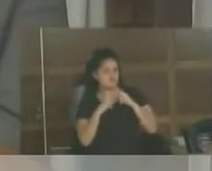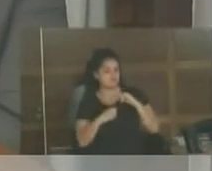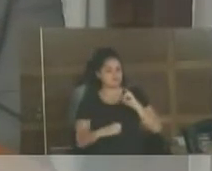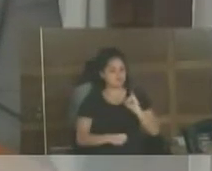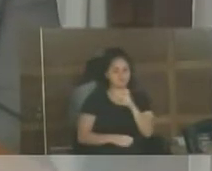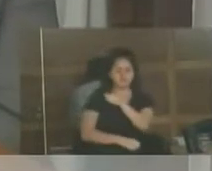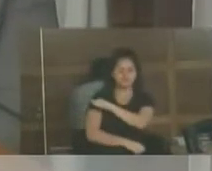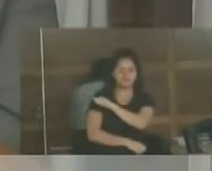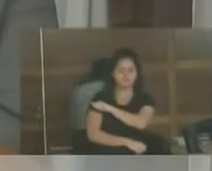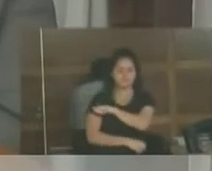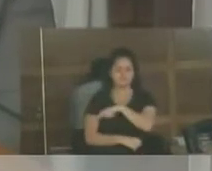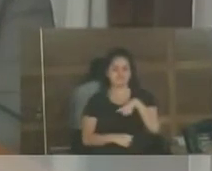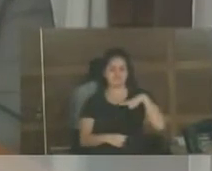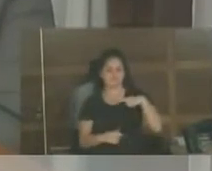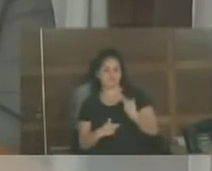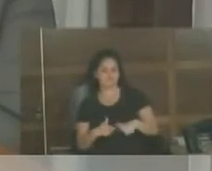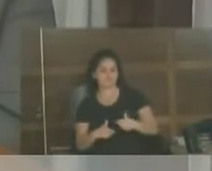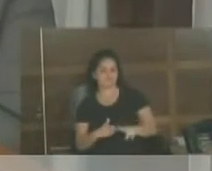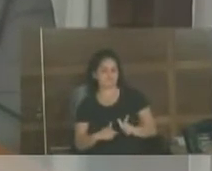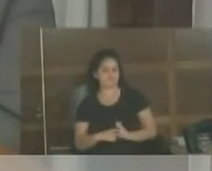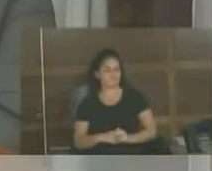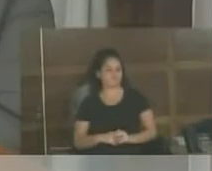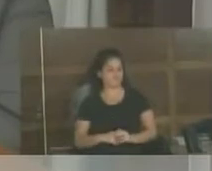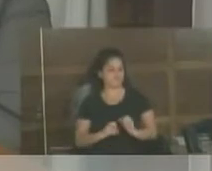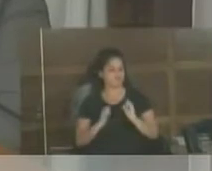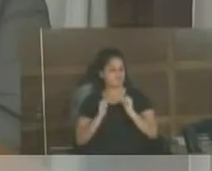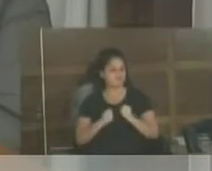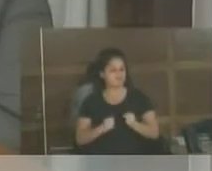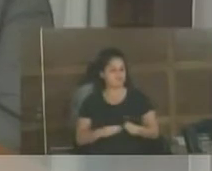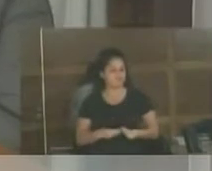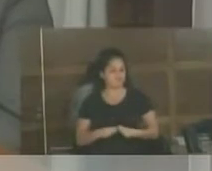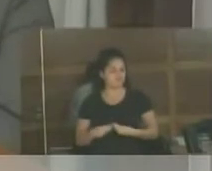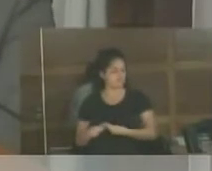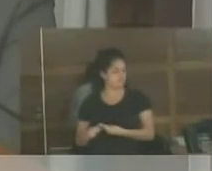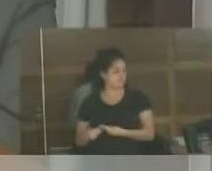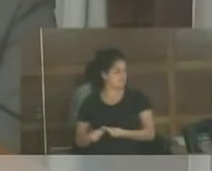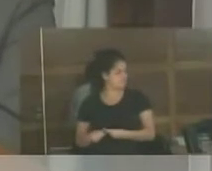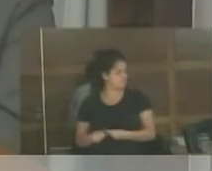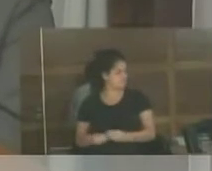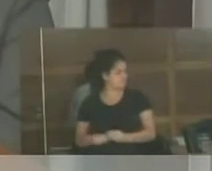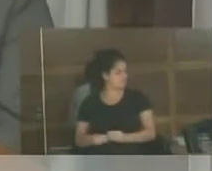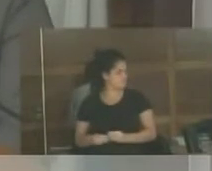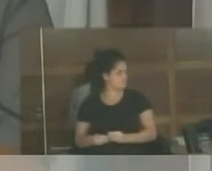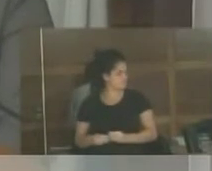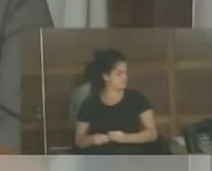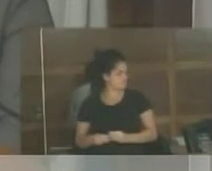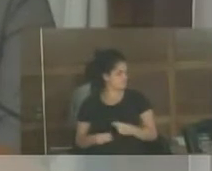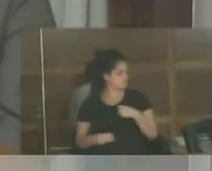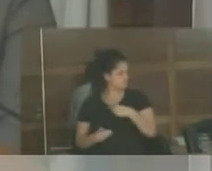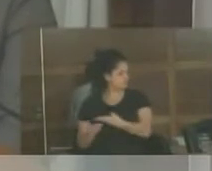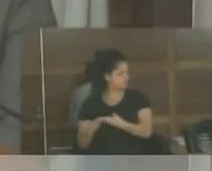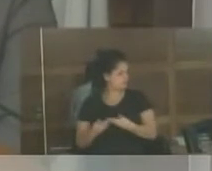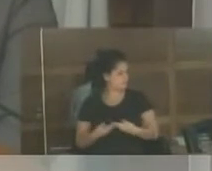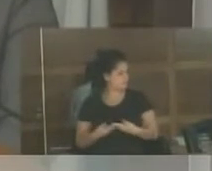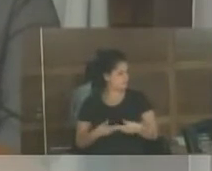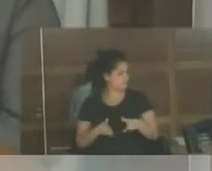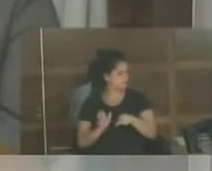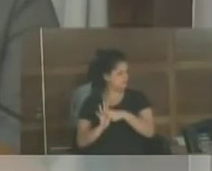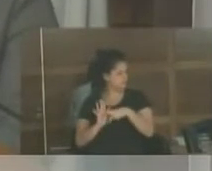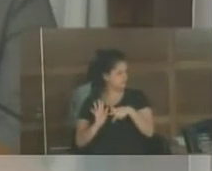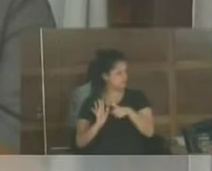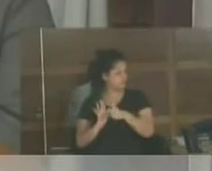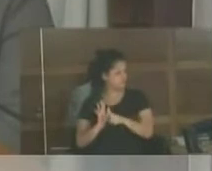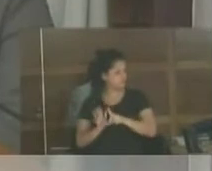aluno e encaminhar para os responsáveis, para as pessoas e para os técnicos. Bem, eu venho trazendo esse projeto de lei para